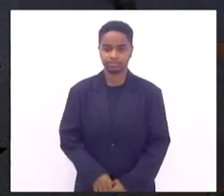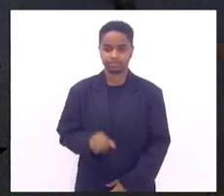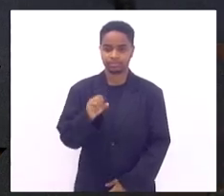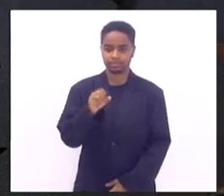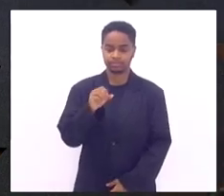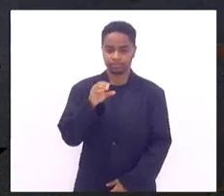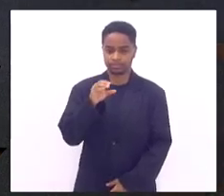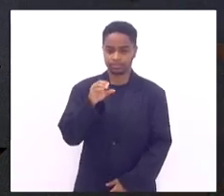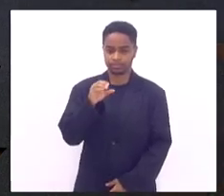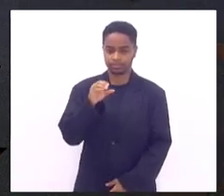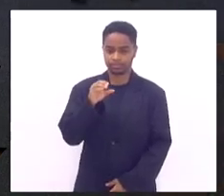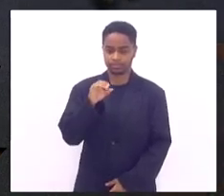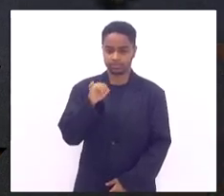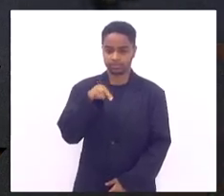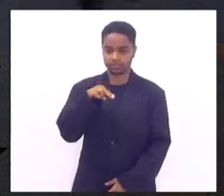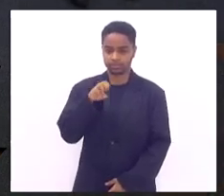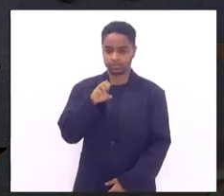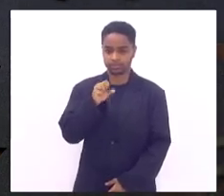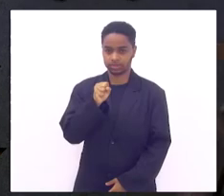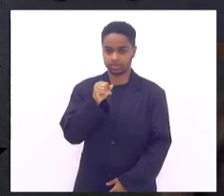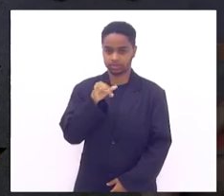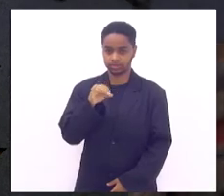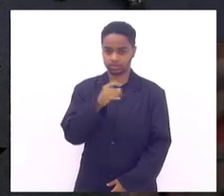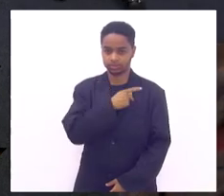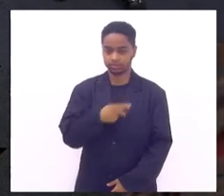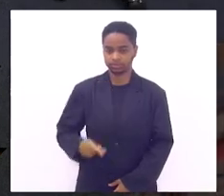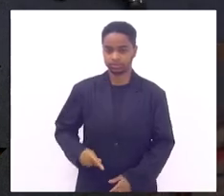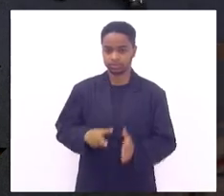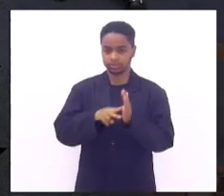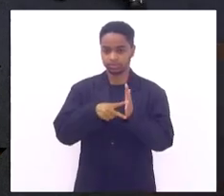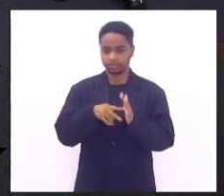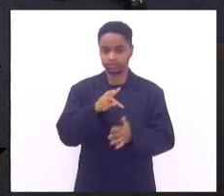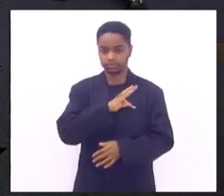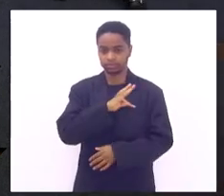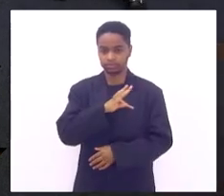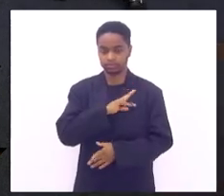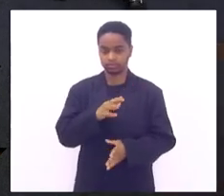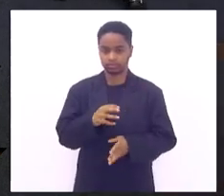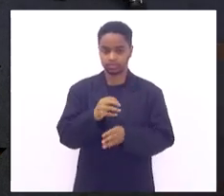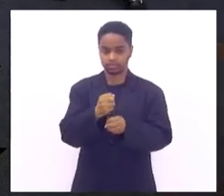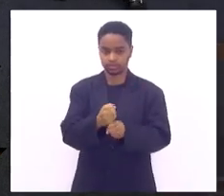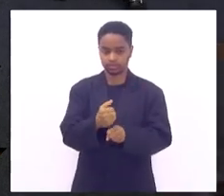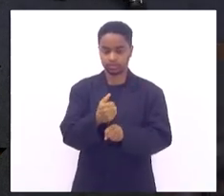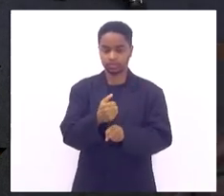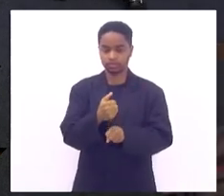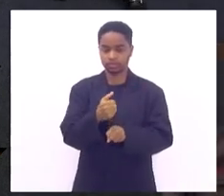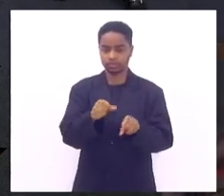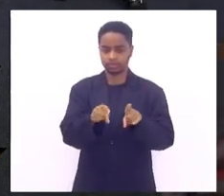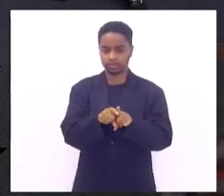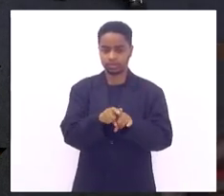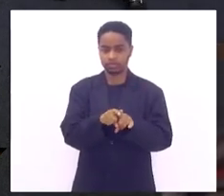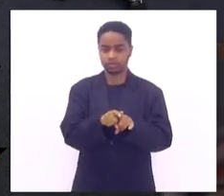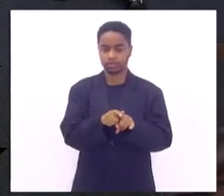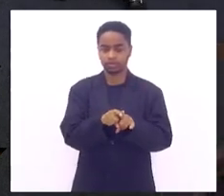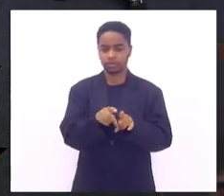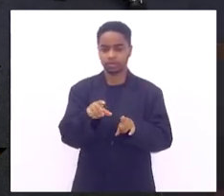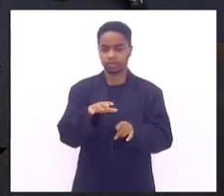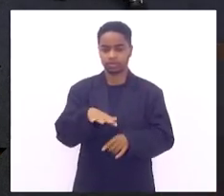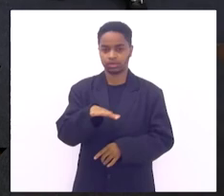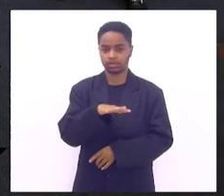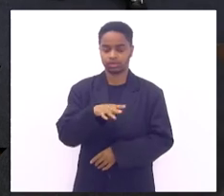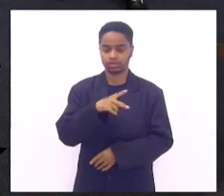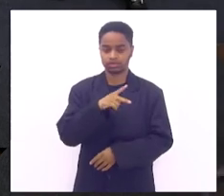Sinésio Fonseca de Souza, presidente do Sindicato dos Técnicos em Contabilidade e Contadores da Baixada Fluminense.